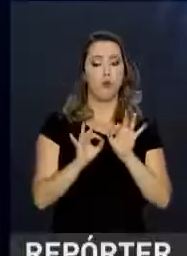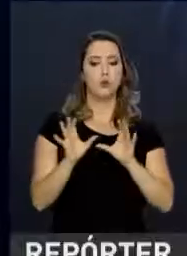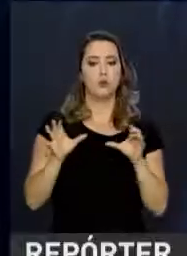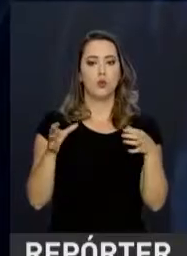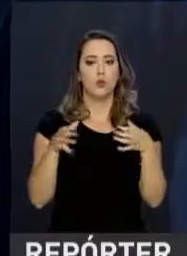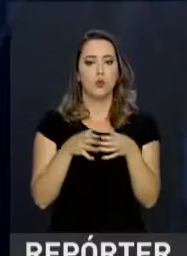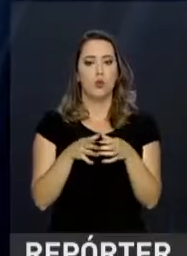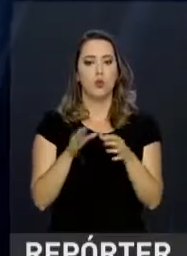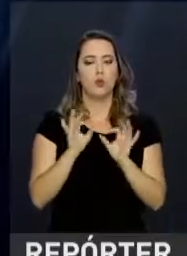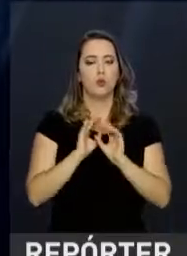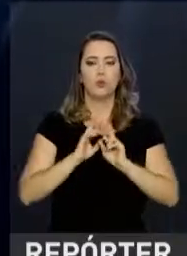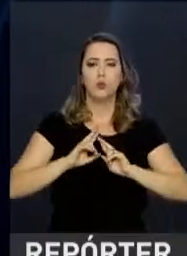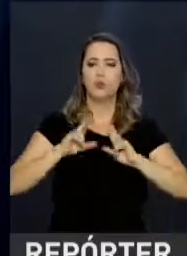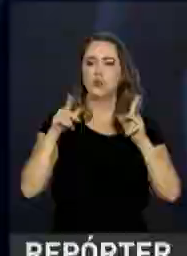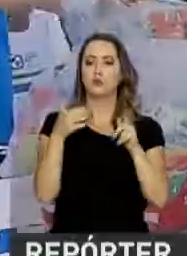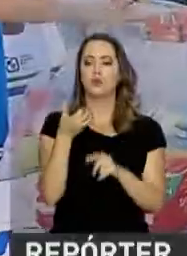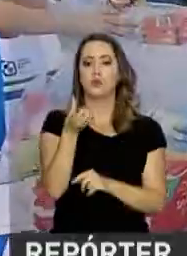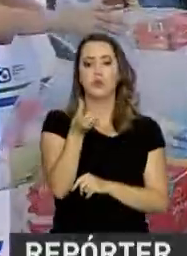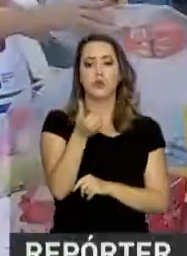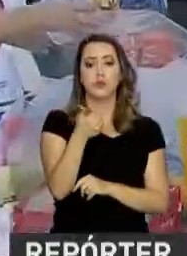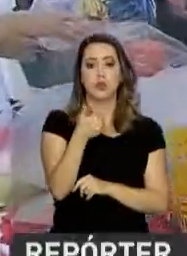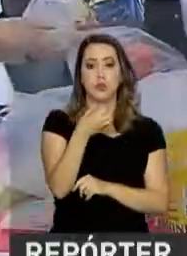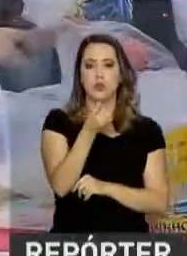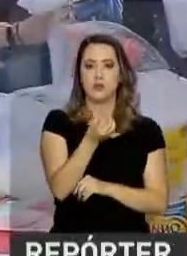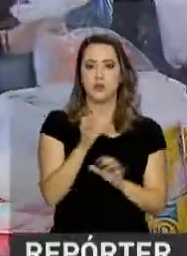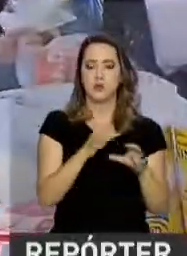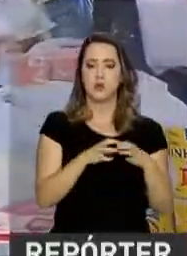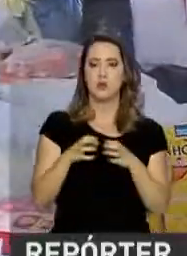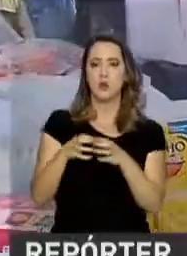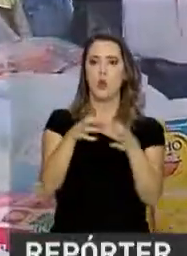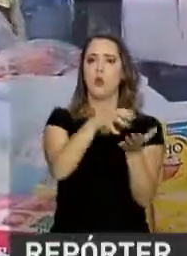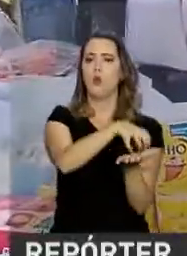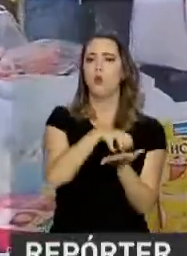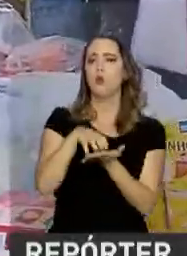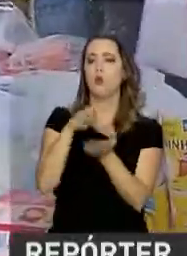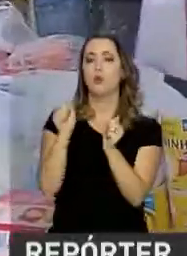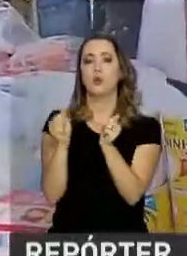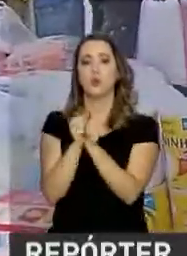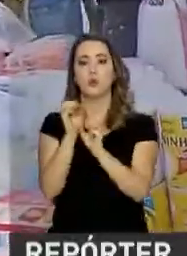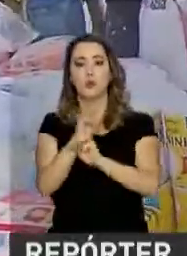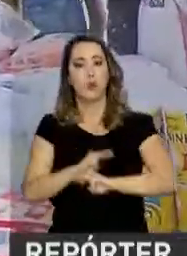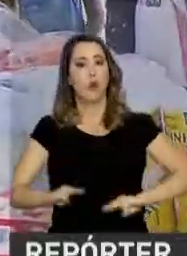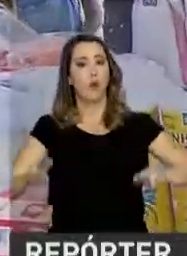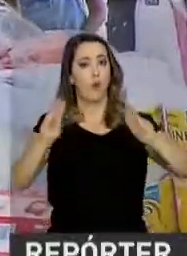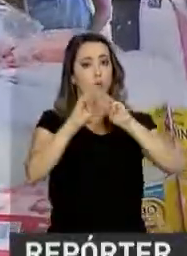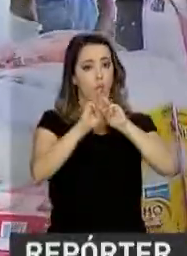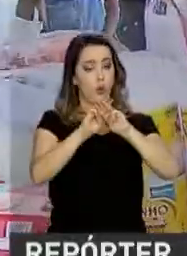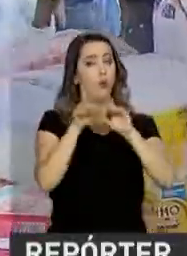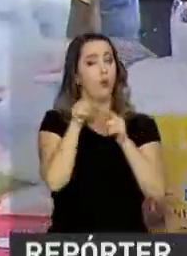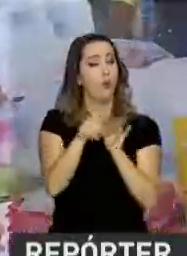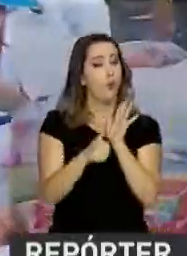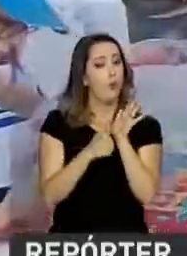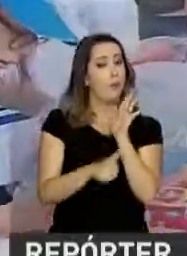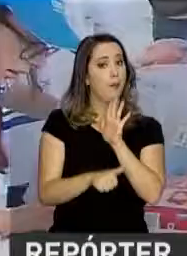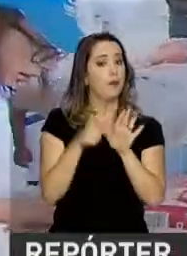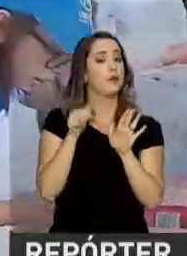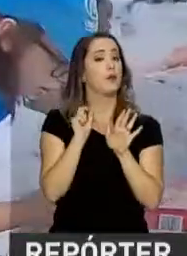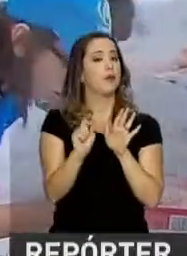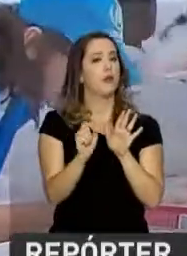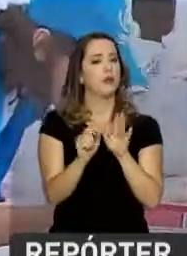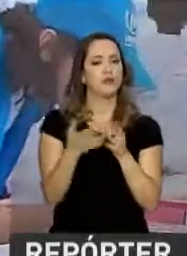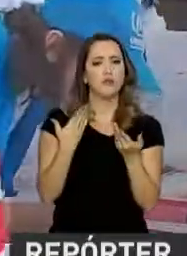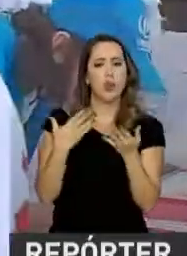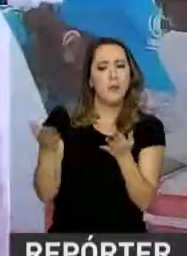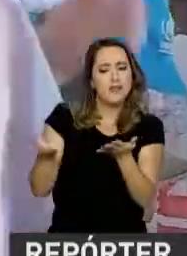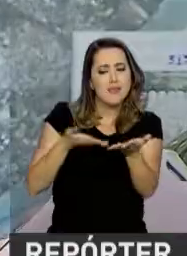força-tarefa articulando 16 órgãos e agências da Organização das Nações Unidas. A primeira iniciativa foi tomar providência